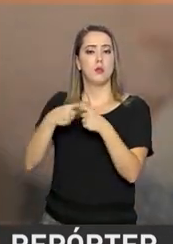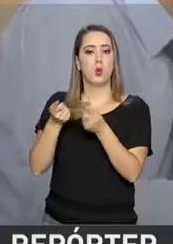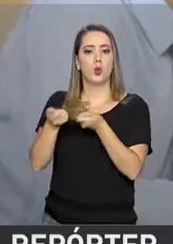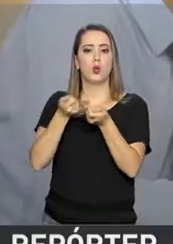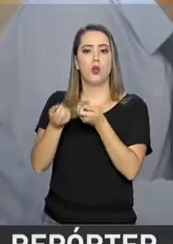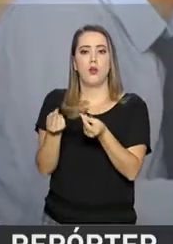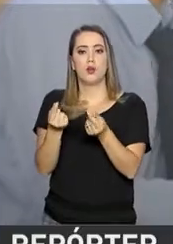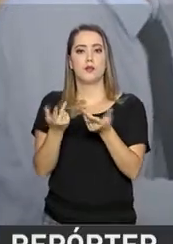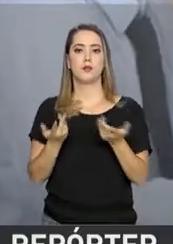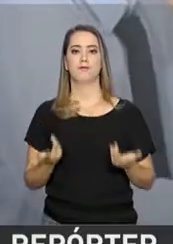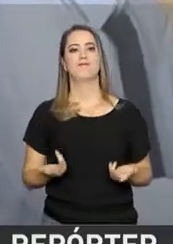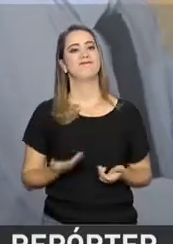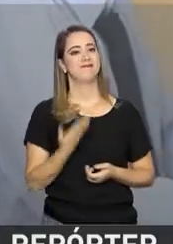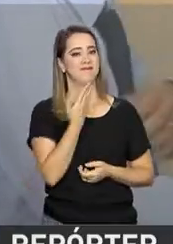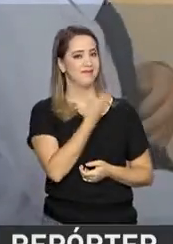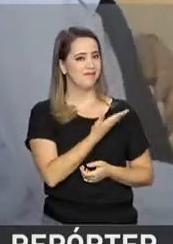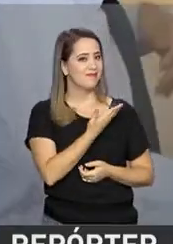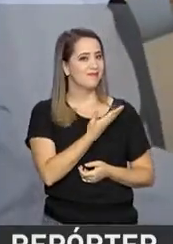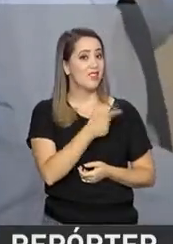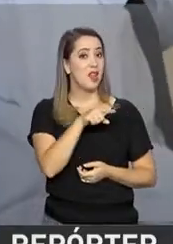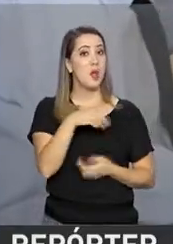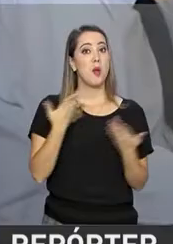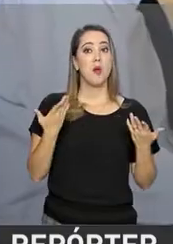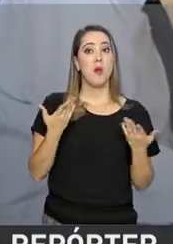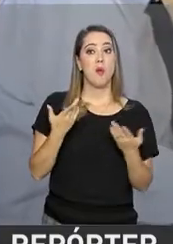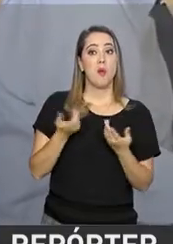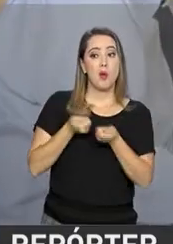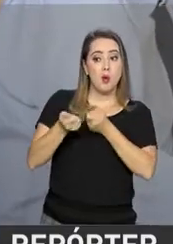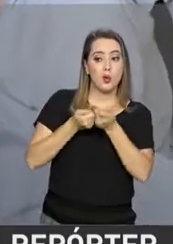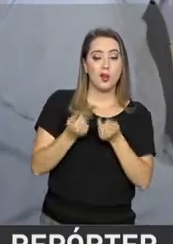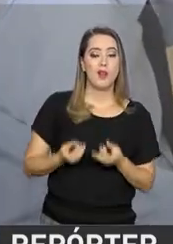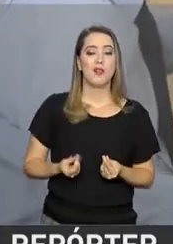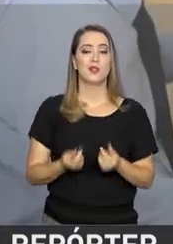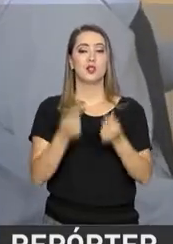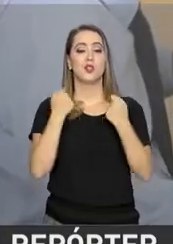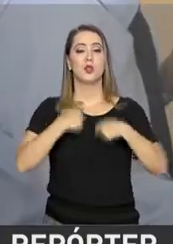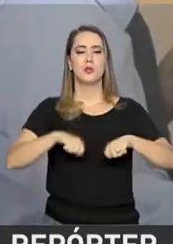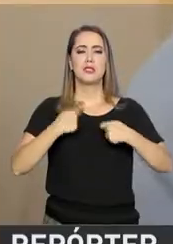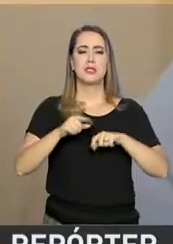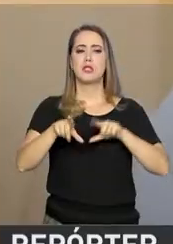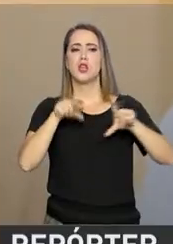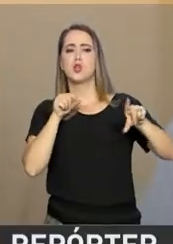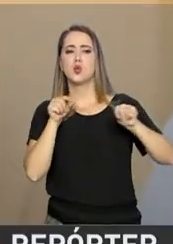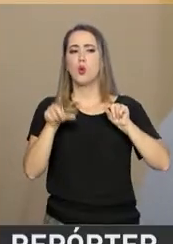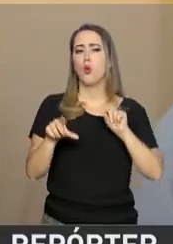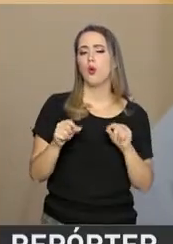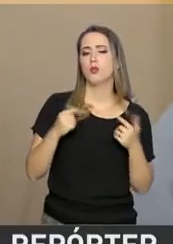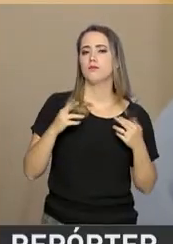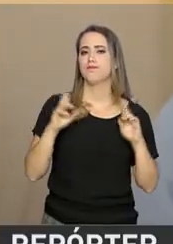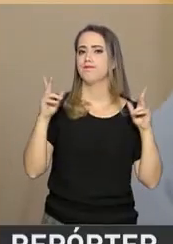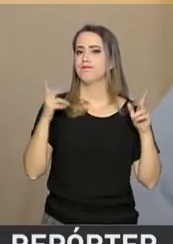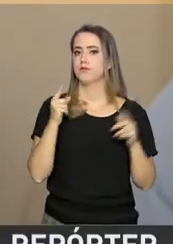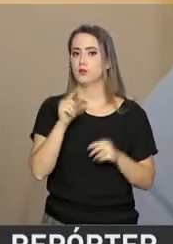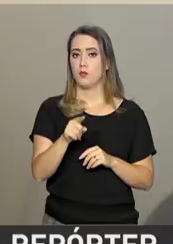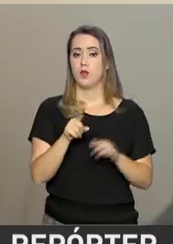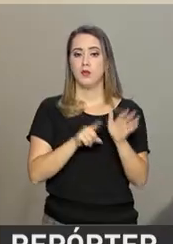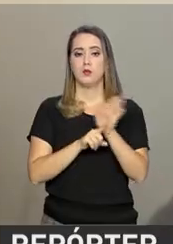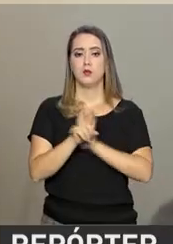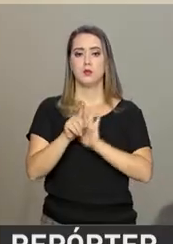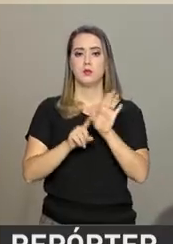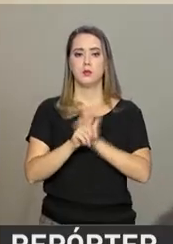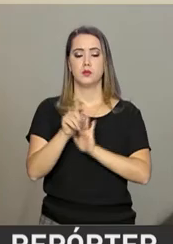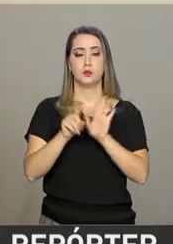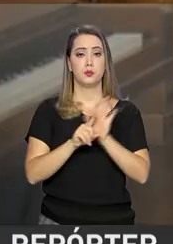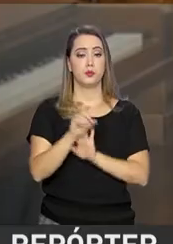casa para não estourar o orçamento as famílias precisam fazer escolhas uma pesquisa do serviço de proteção